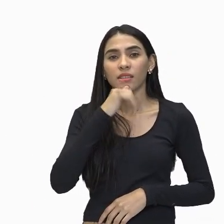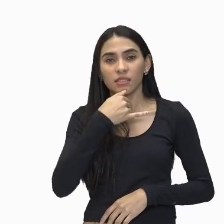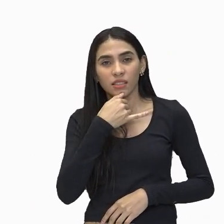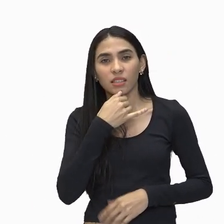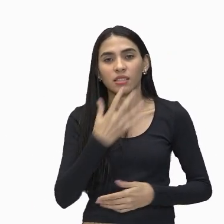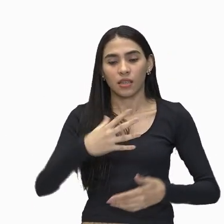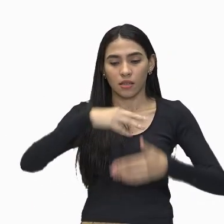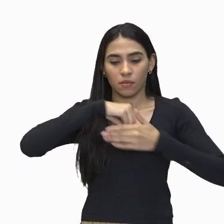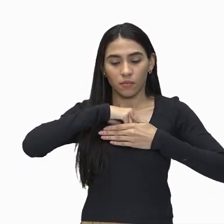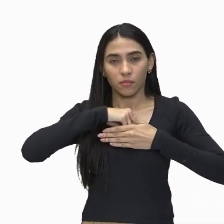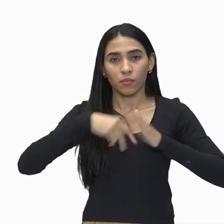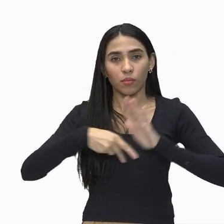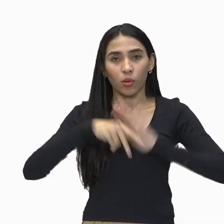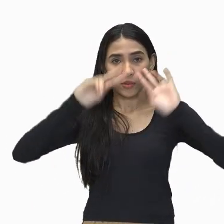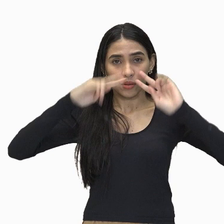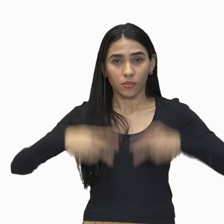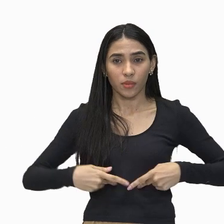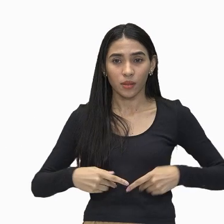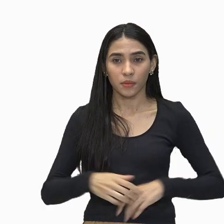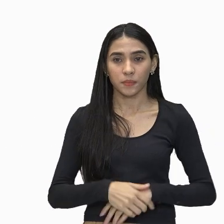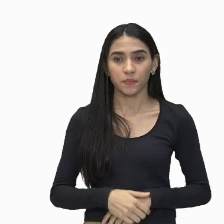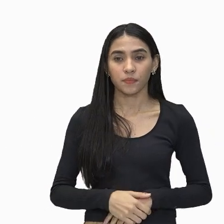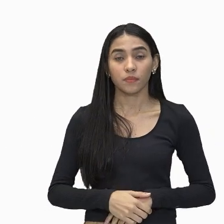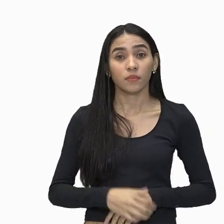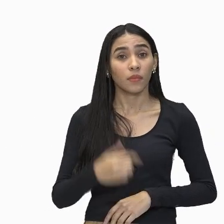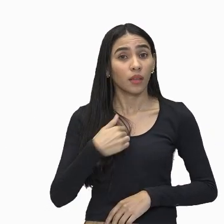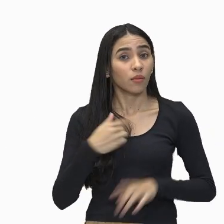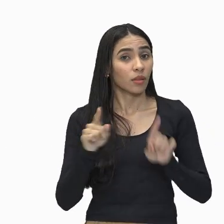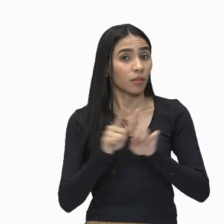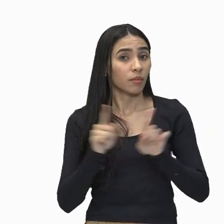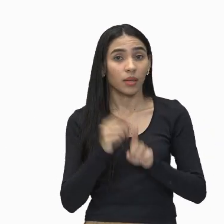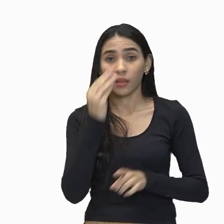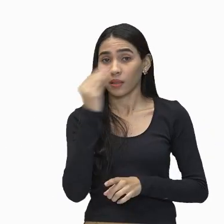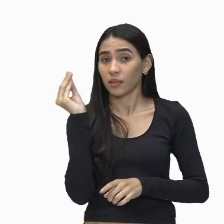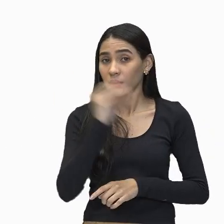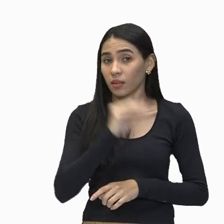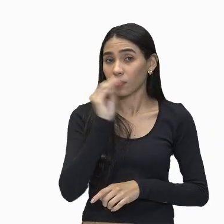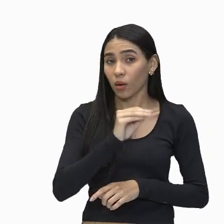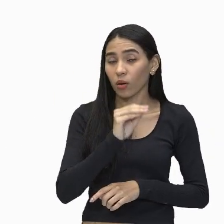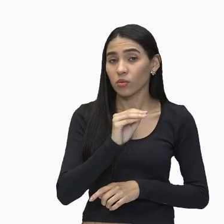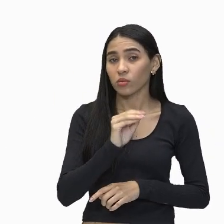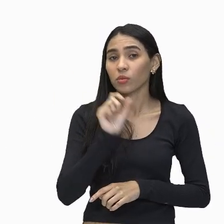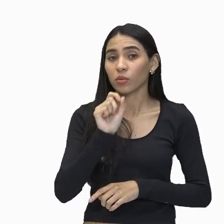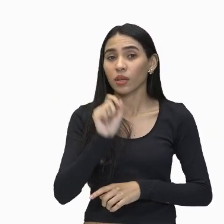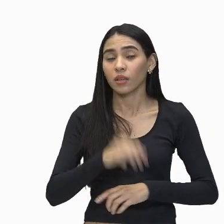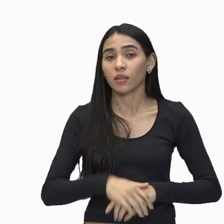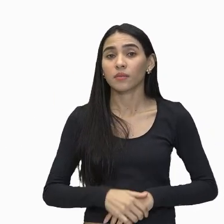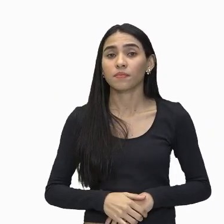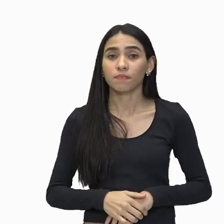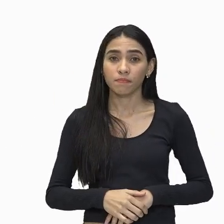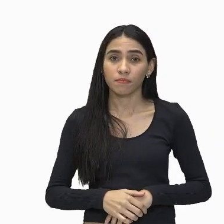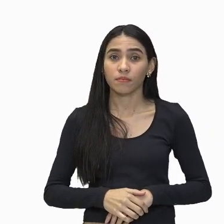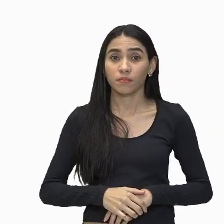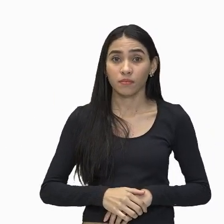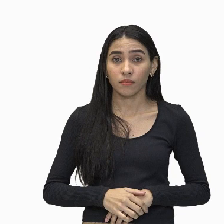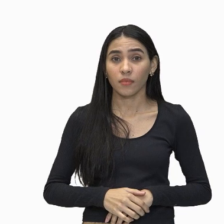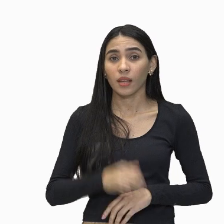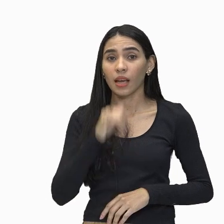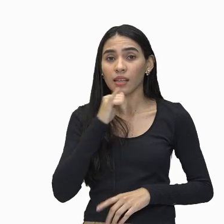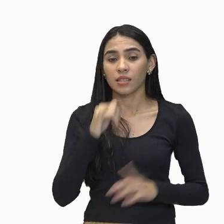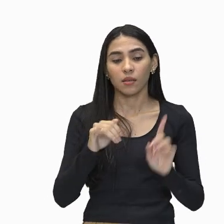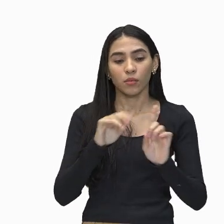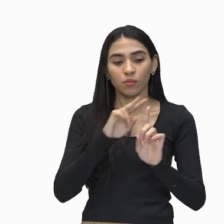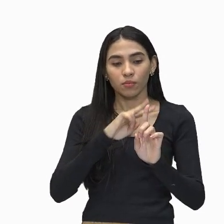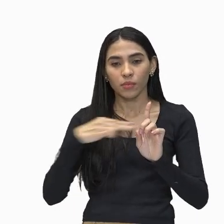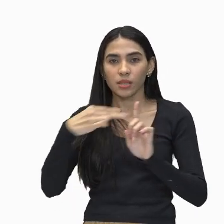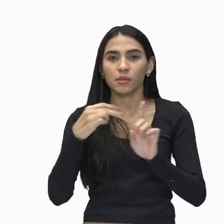que existe dentro de mim. E eu não posso ignorar, em hipótese alguma, a exploração social.